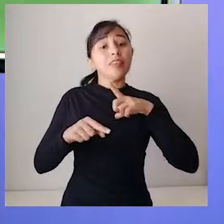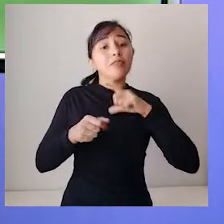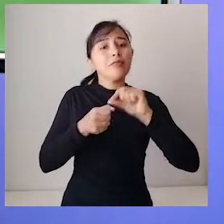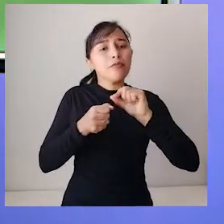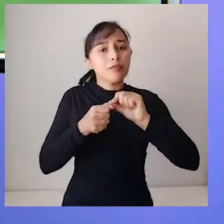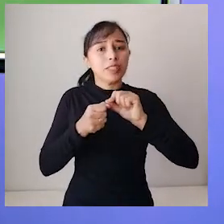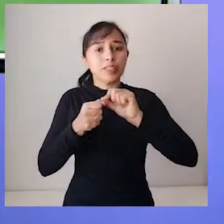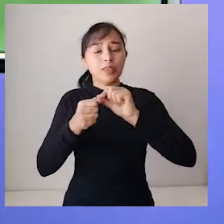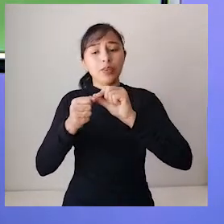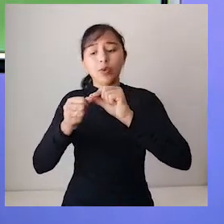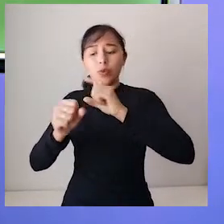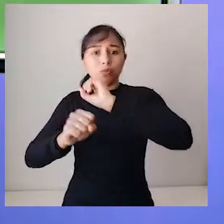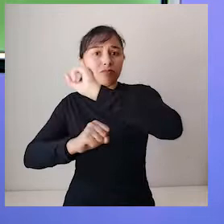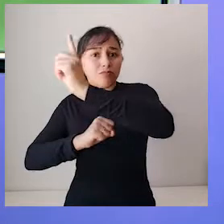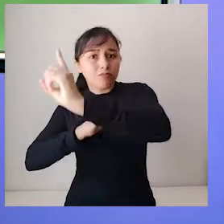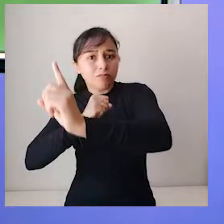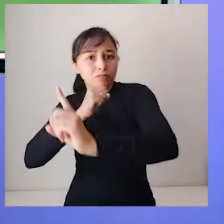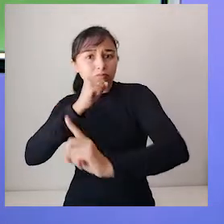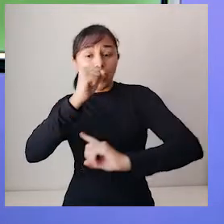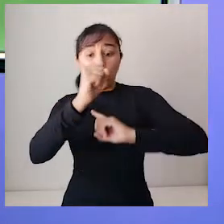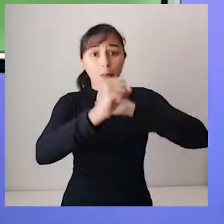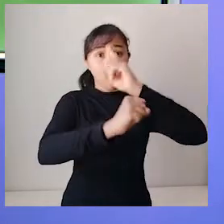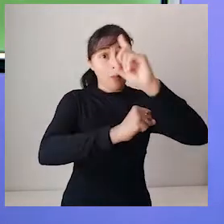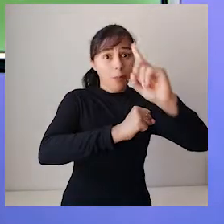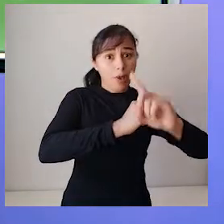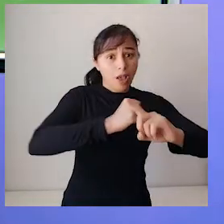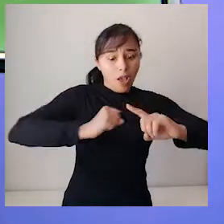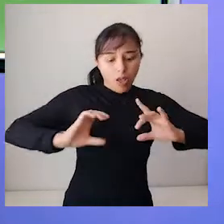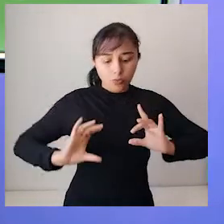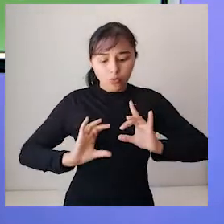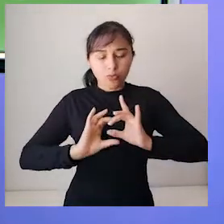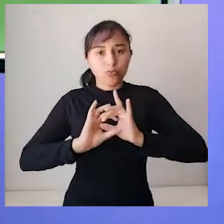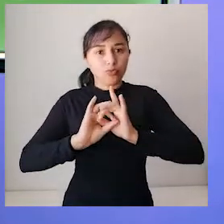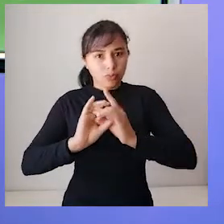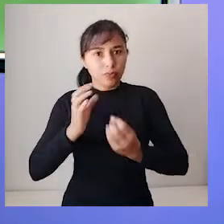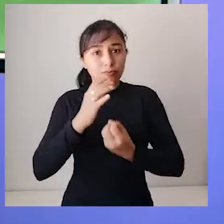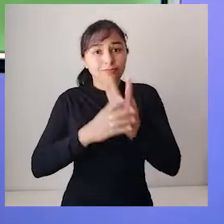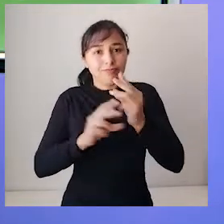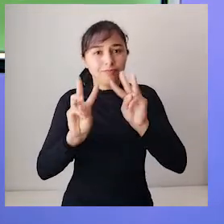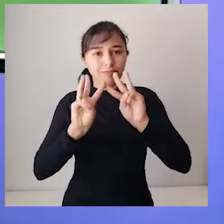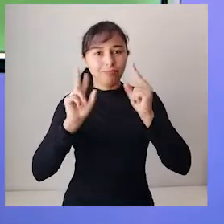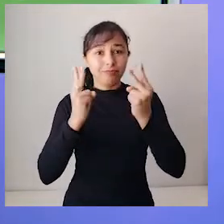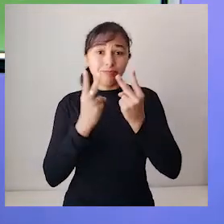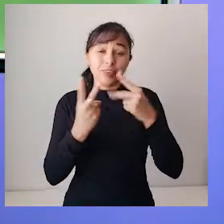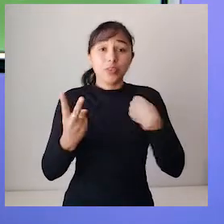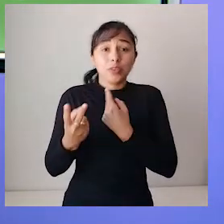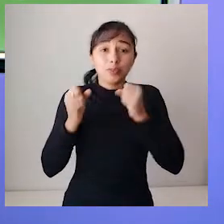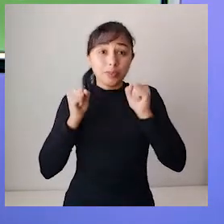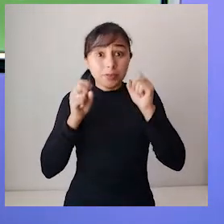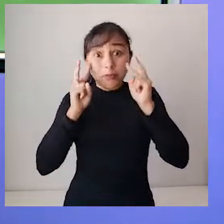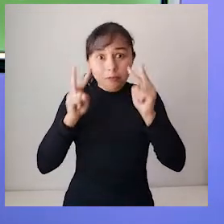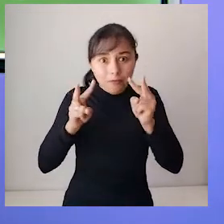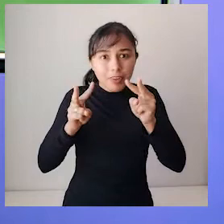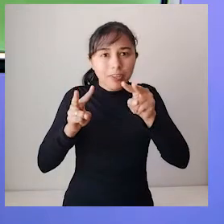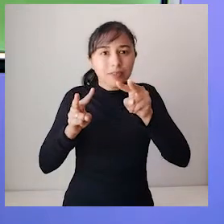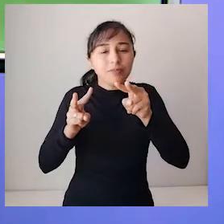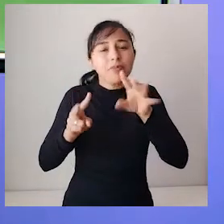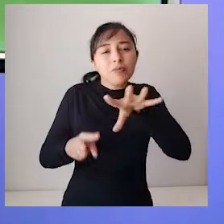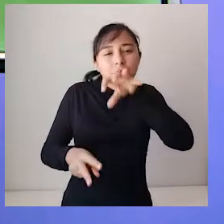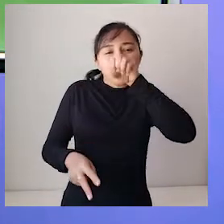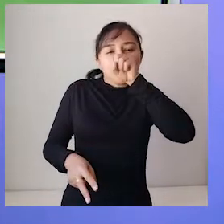os átomos e nós podemos ver, podemos sentir o cheiro, o gosto e